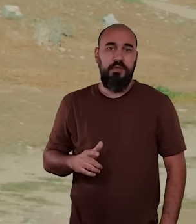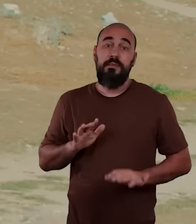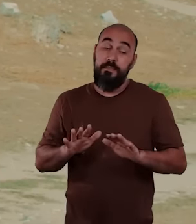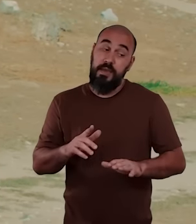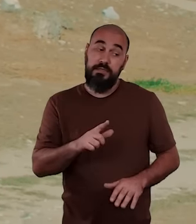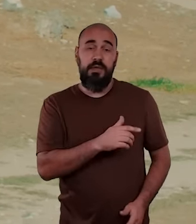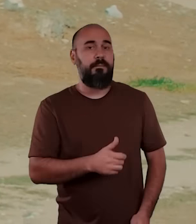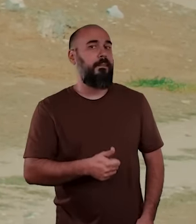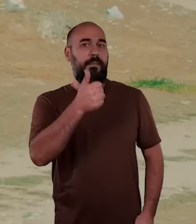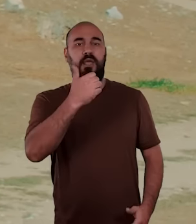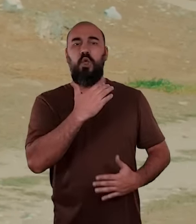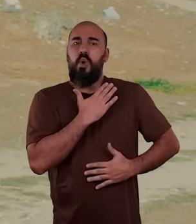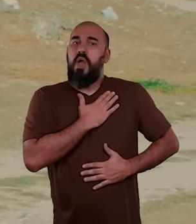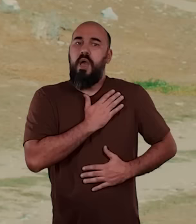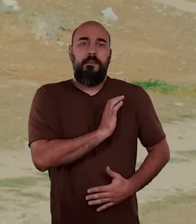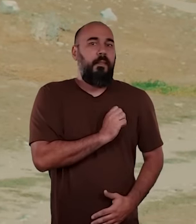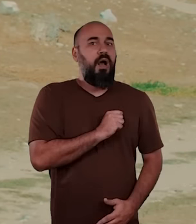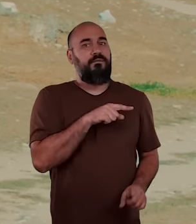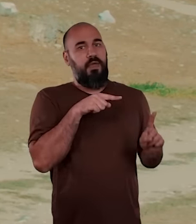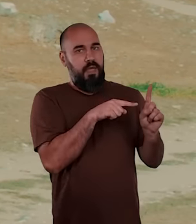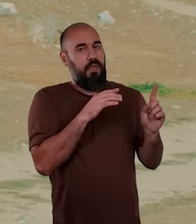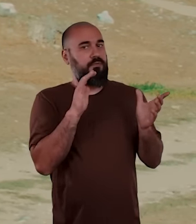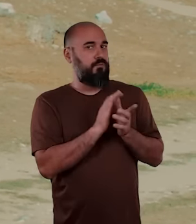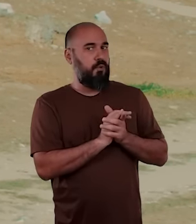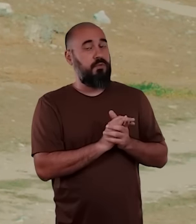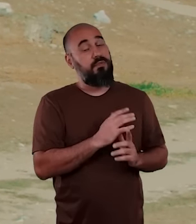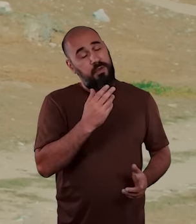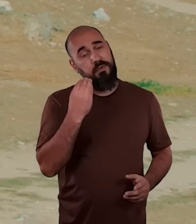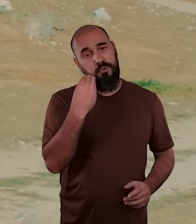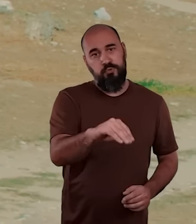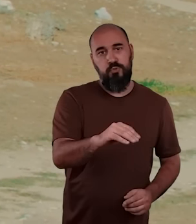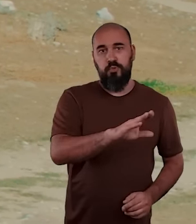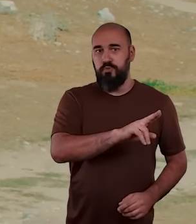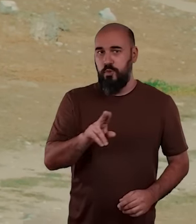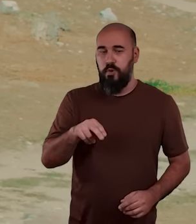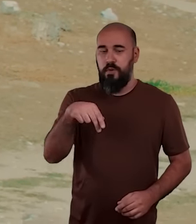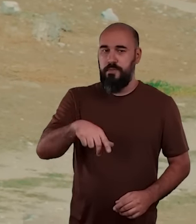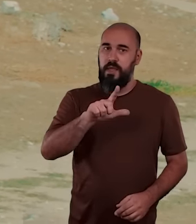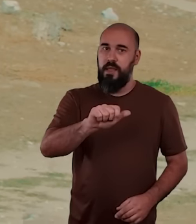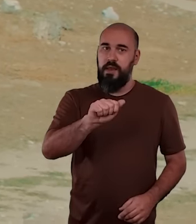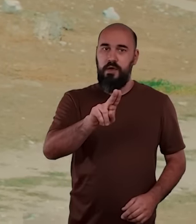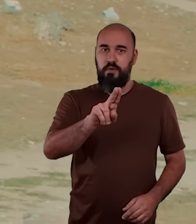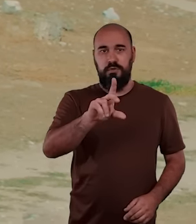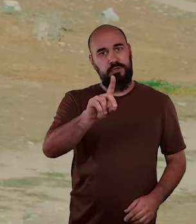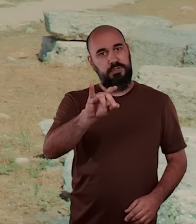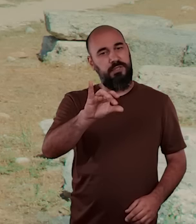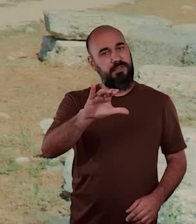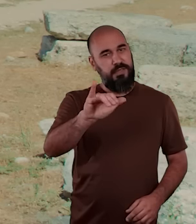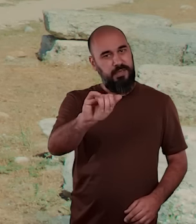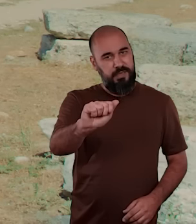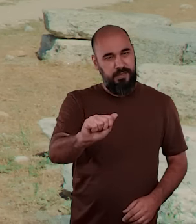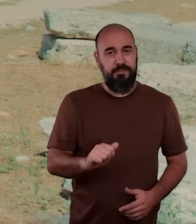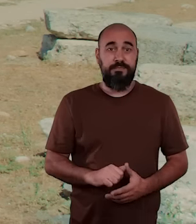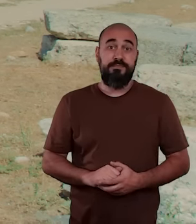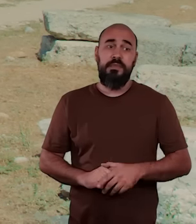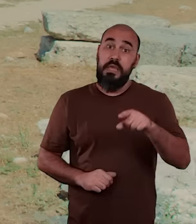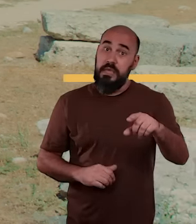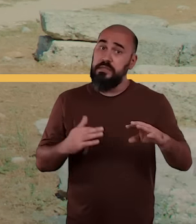cidades de Laodiceia. Mas aquela que o Apocalipse menciona é precisamente essa que está atrás de mim aqui. Uma cidade que